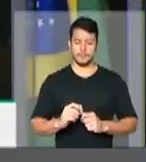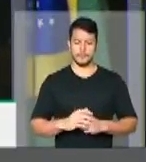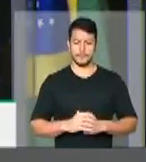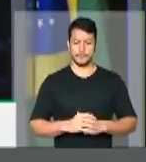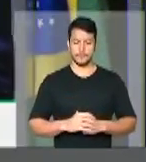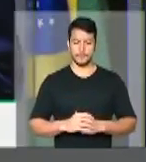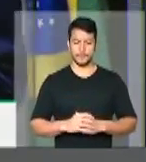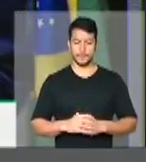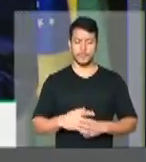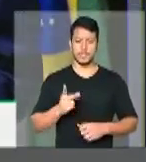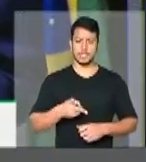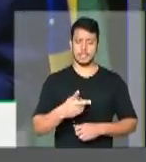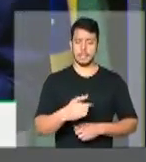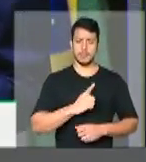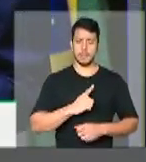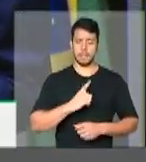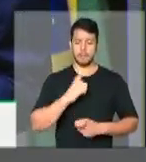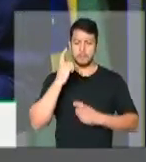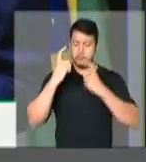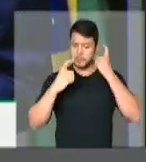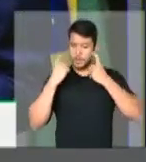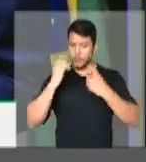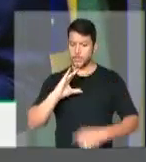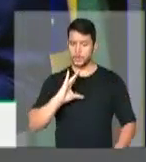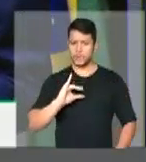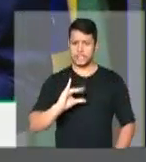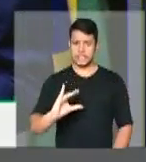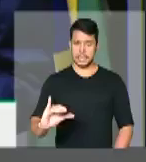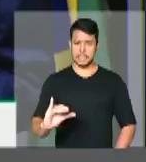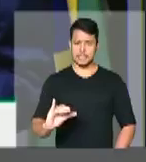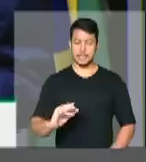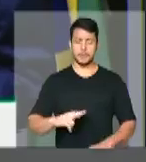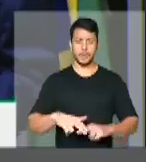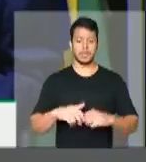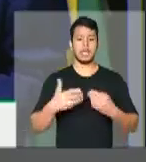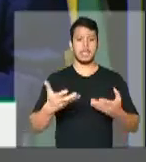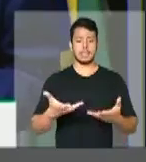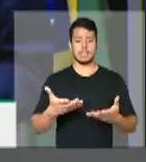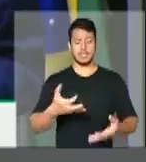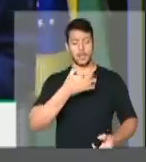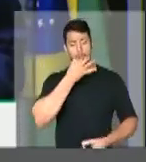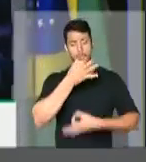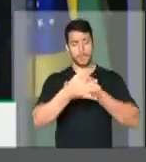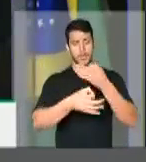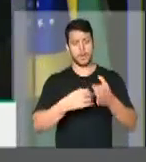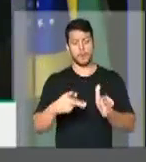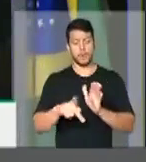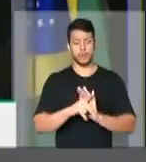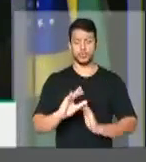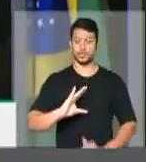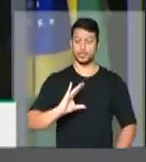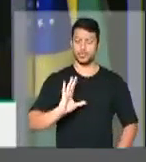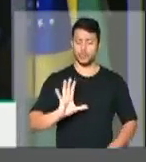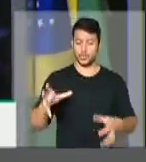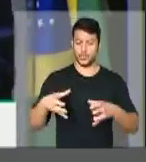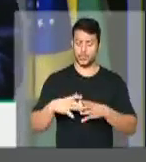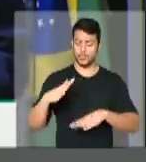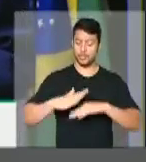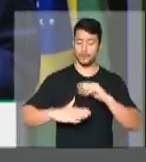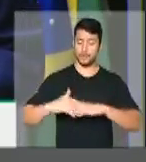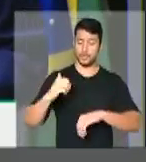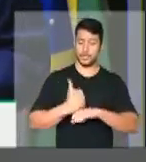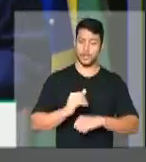sua preocupação realmente destacar a opinião dos cientistas do processo